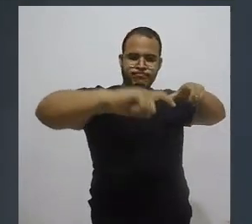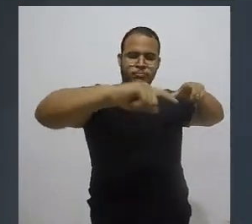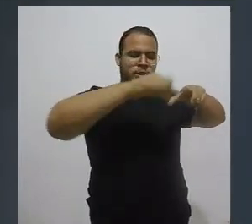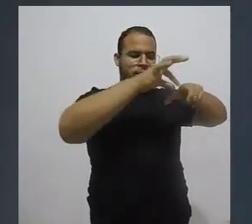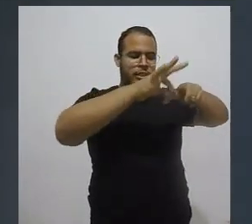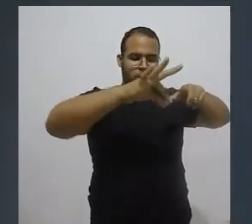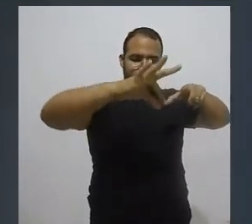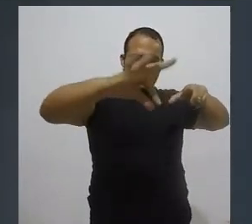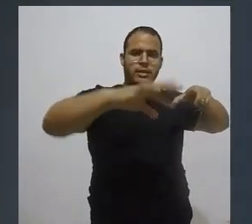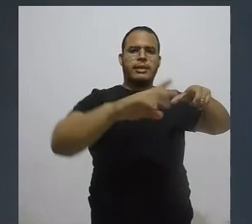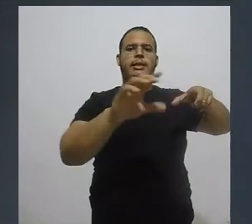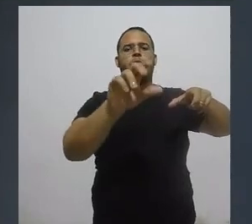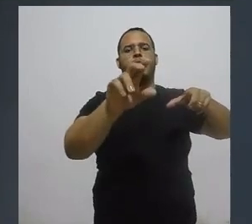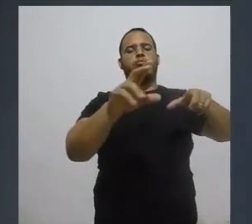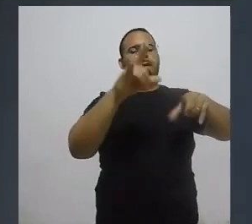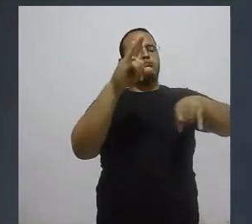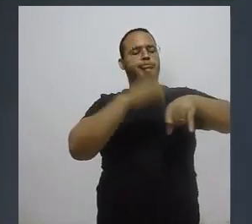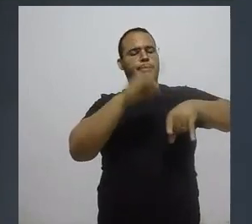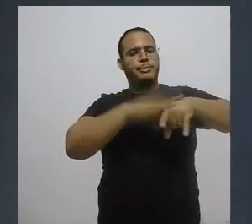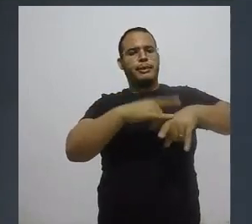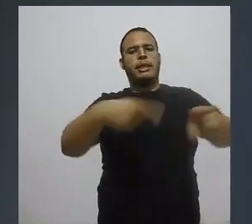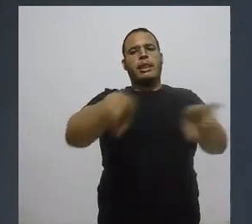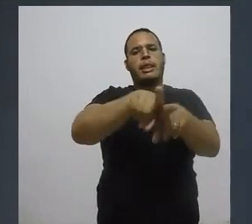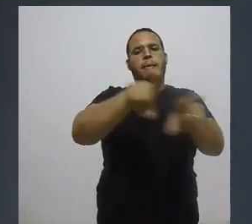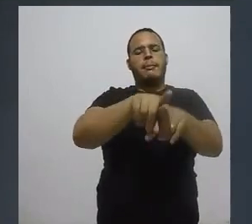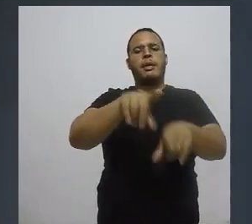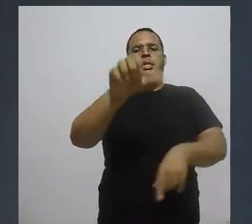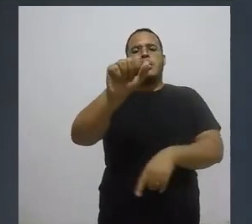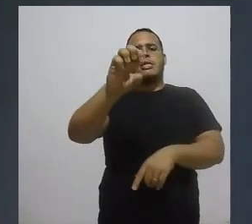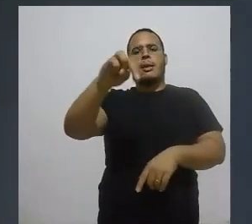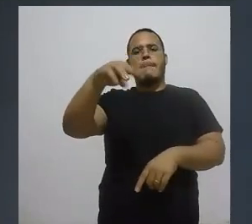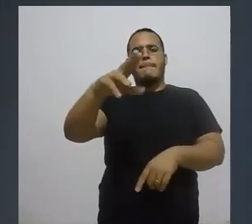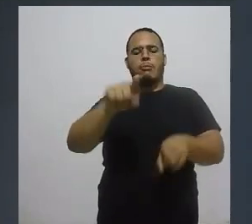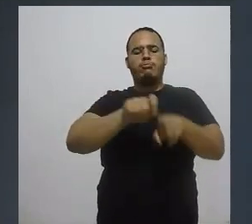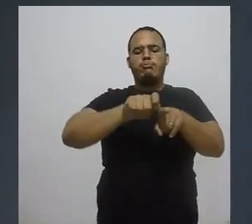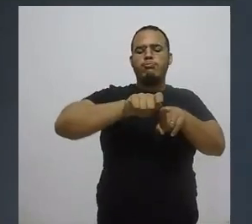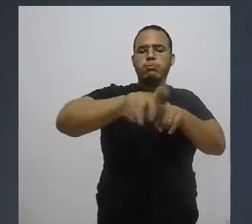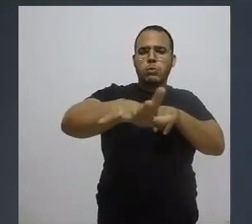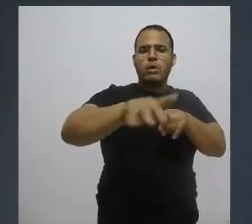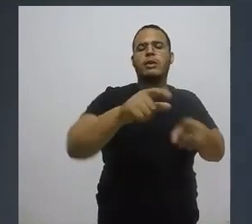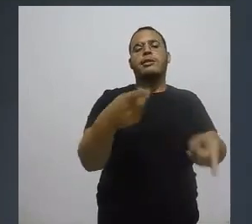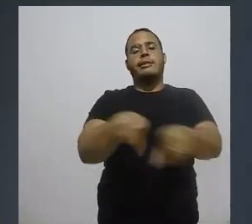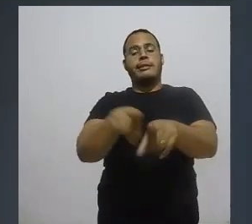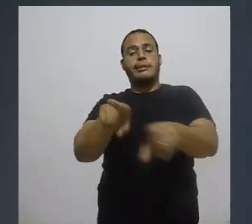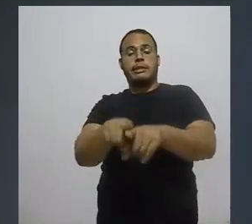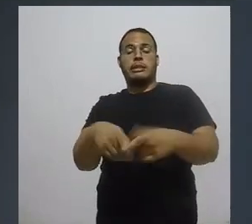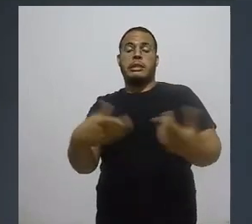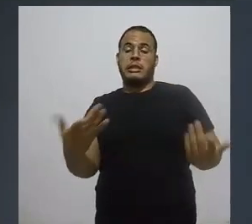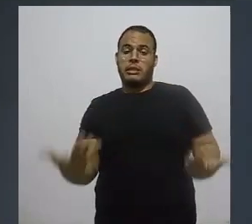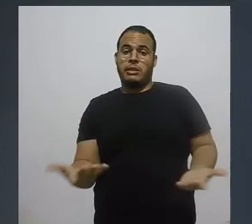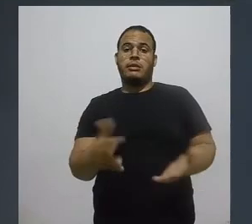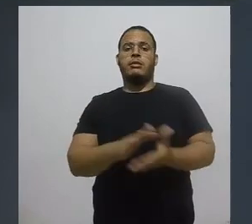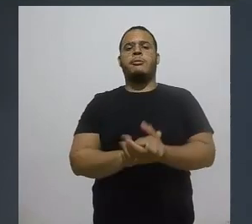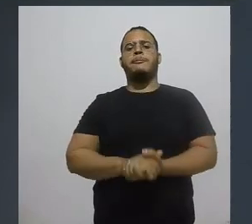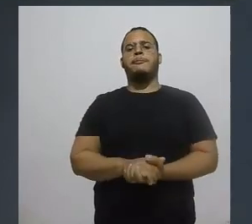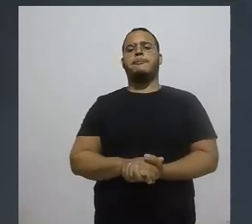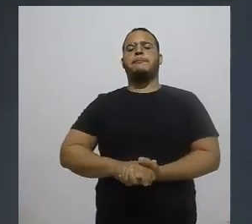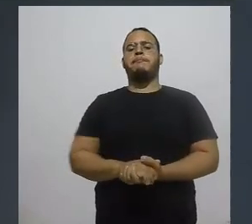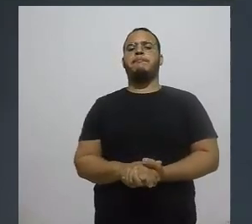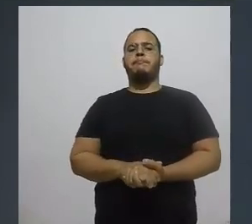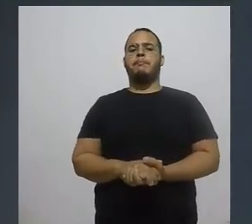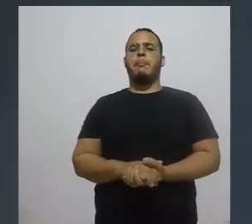urina quanto o sêmen, ok? Por isso, ela pertence tanto ao sistema urinário quanto ao sistema reprodutor,